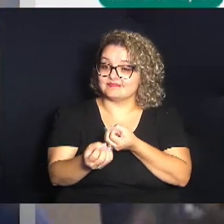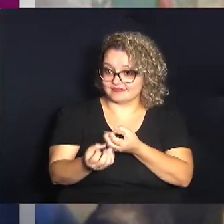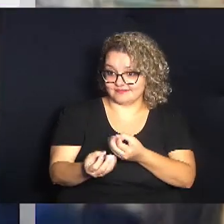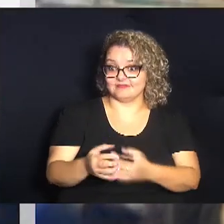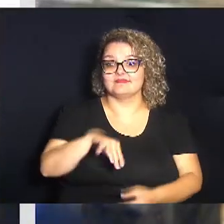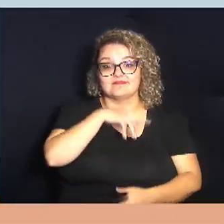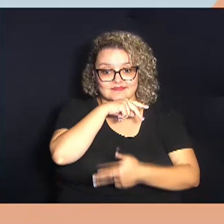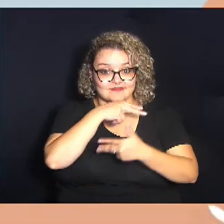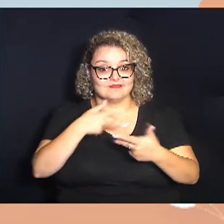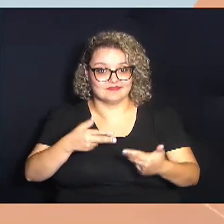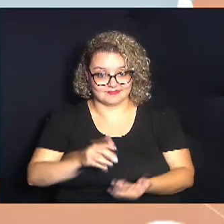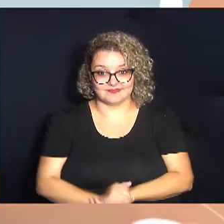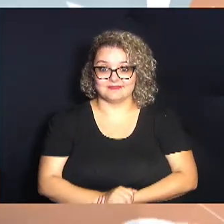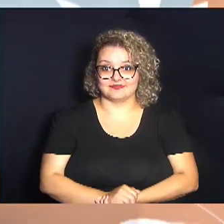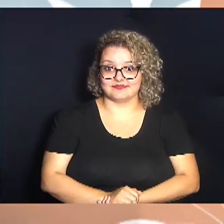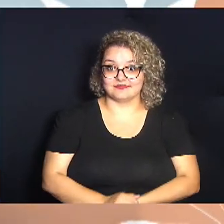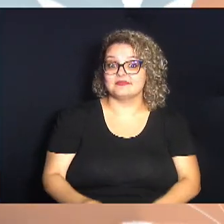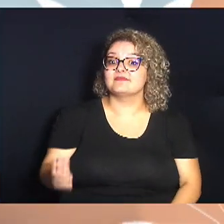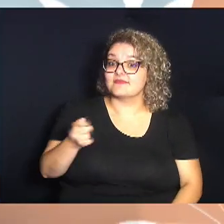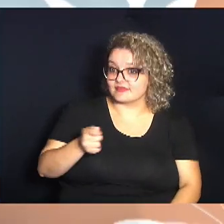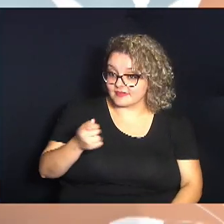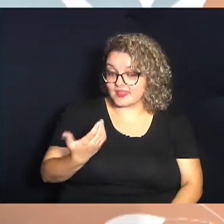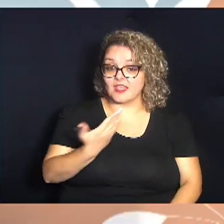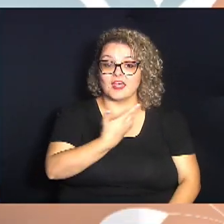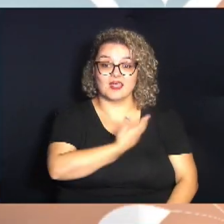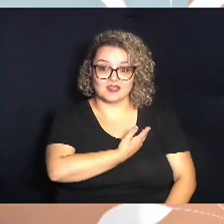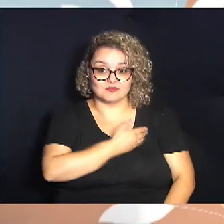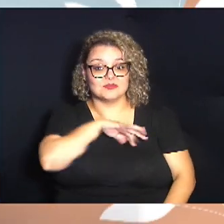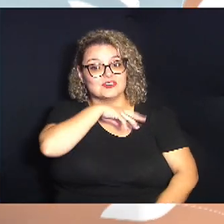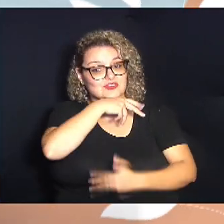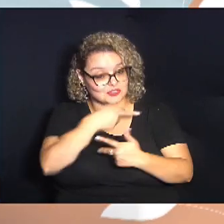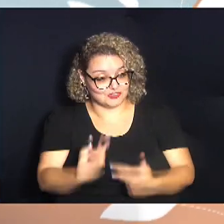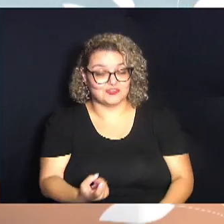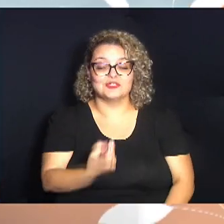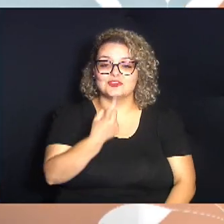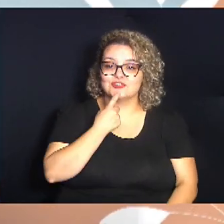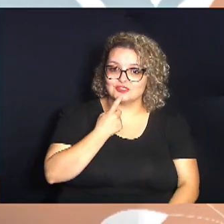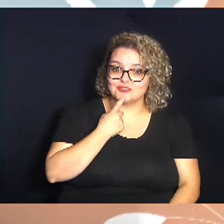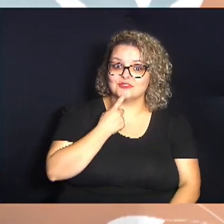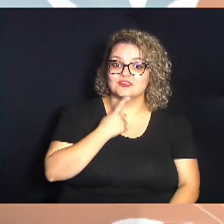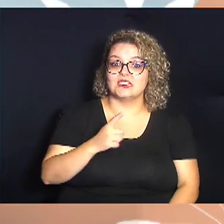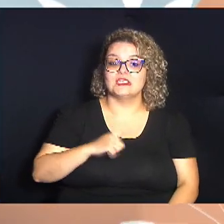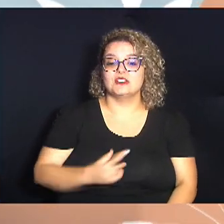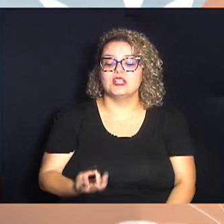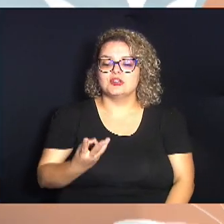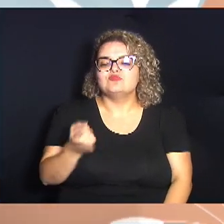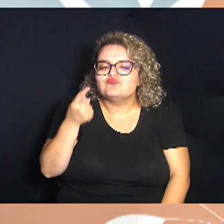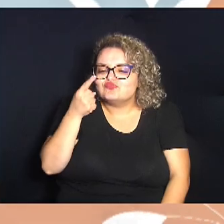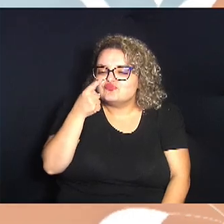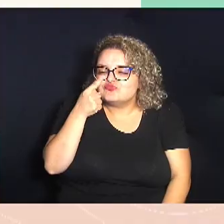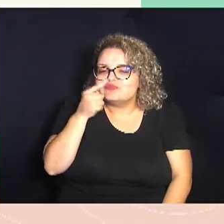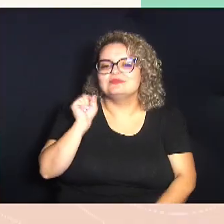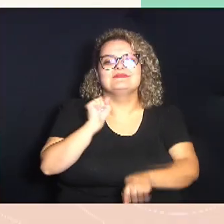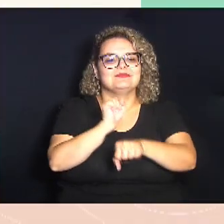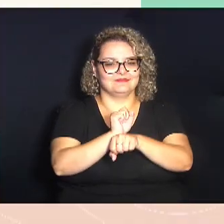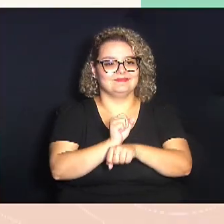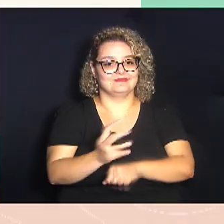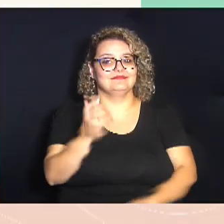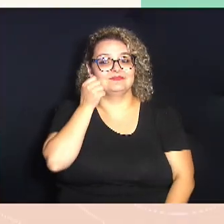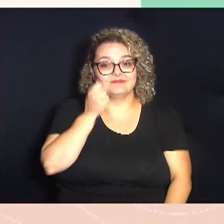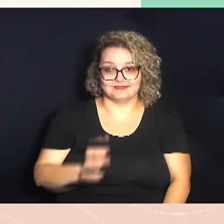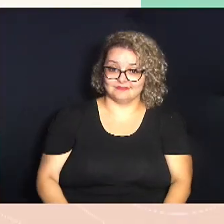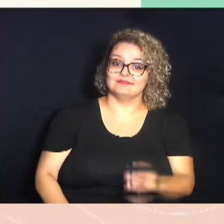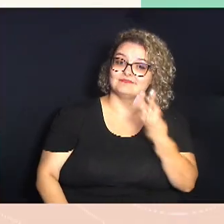os bichos. A Associação Amigos dos Animais de Campinas tem 3 focinhos esperando por adoção. Essas